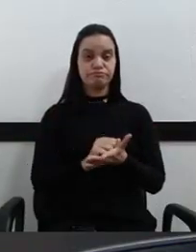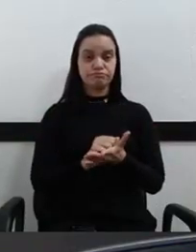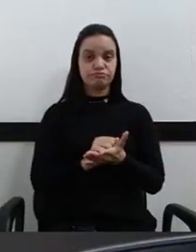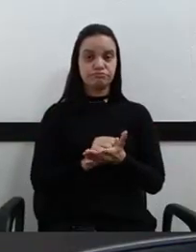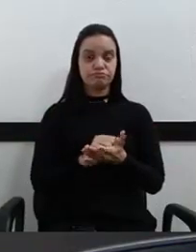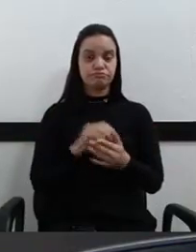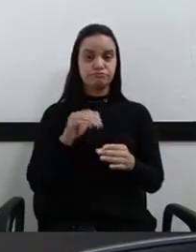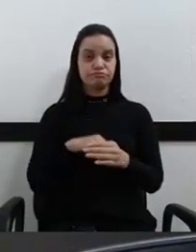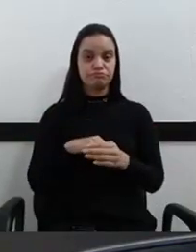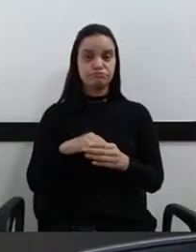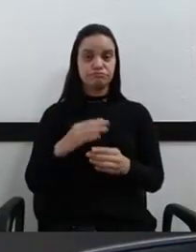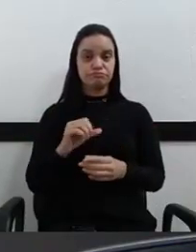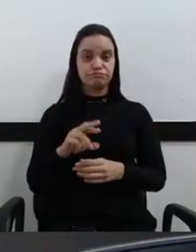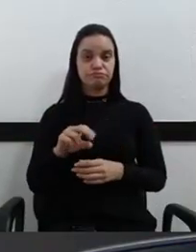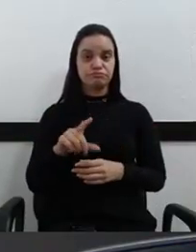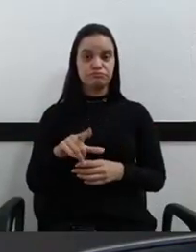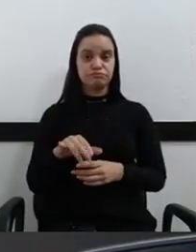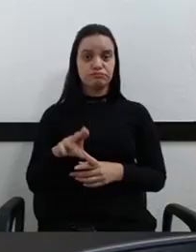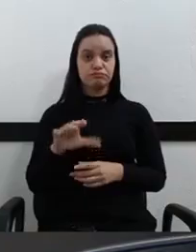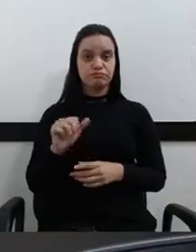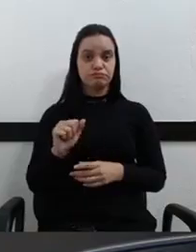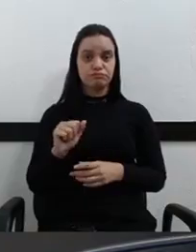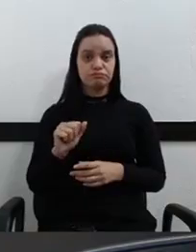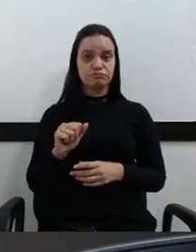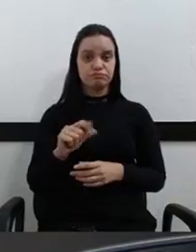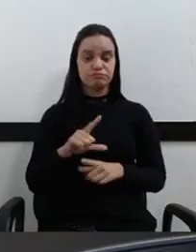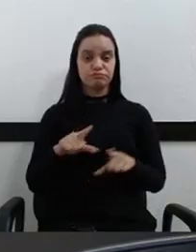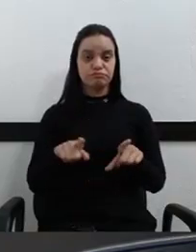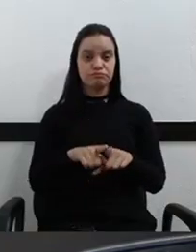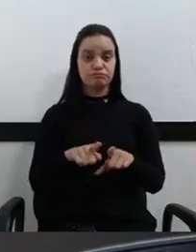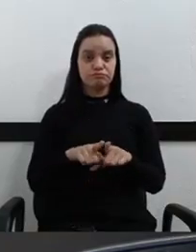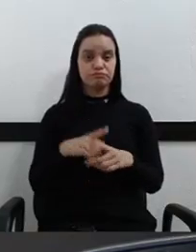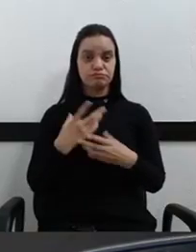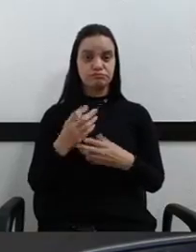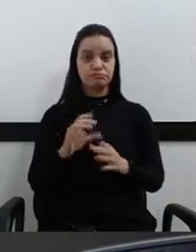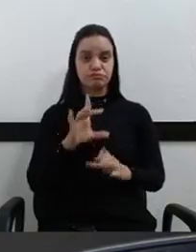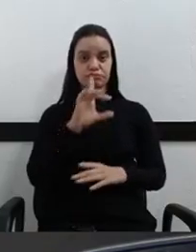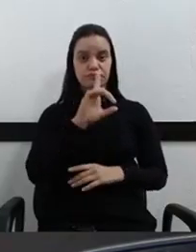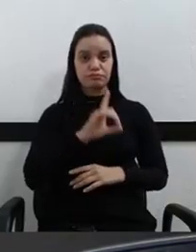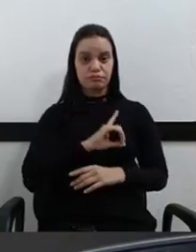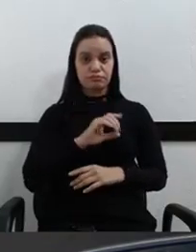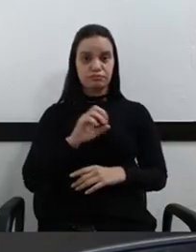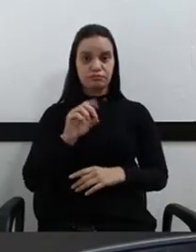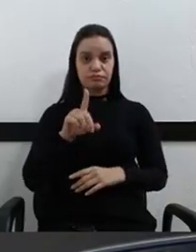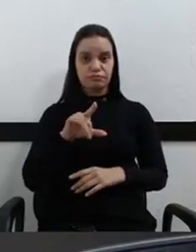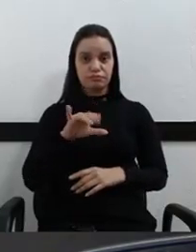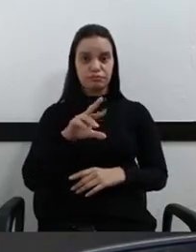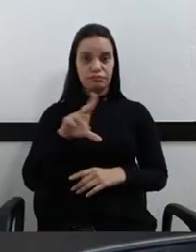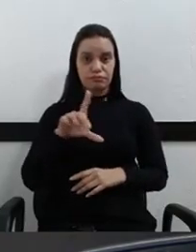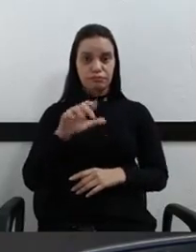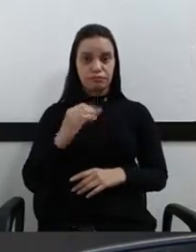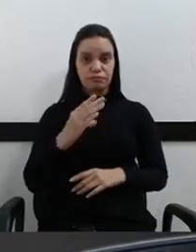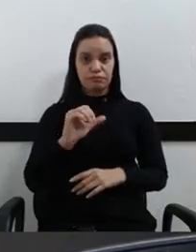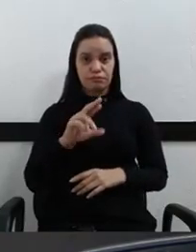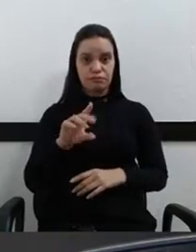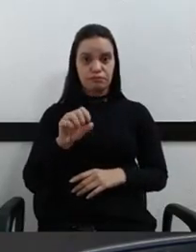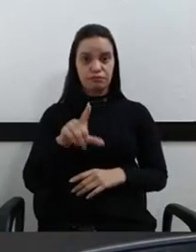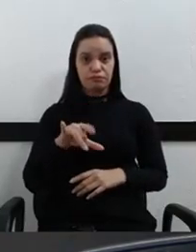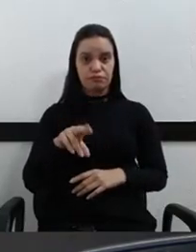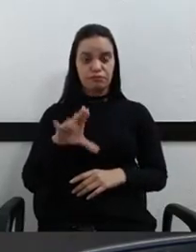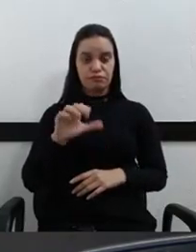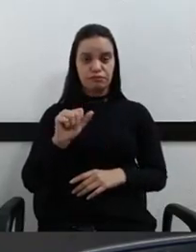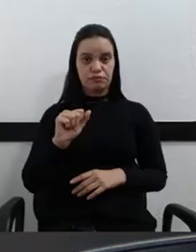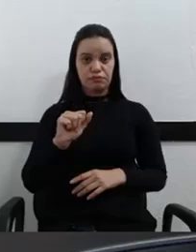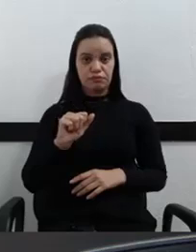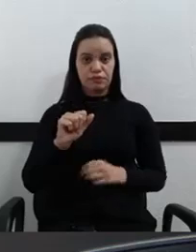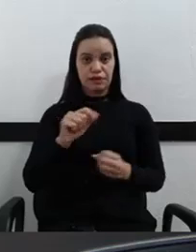como integrante do NUDEM, da defensora Yasmin Oliveira Mercadante Pestana, e como suplentes das defensoras públicas Luísa Caçula Piacentini e Carolina Silveira Lobianco e Souza,